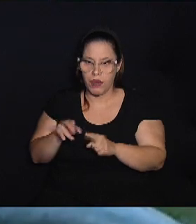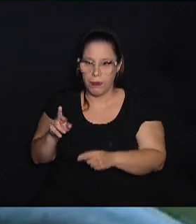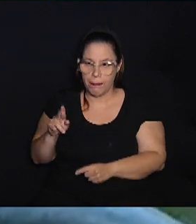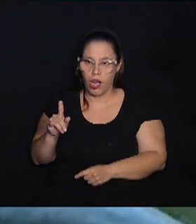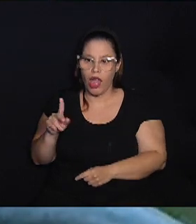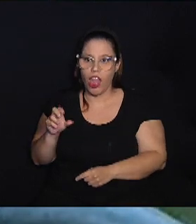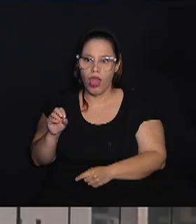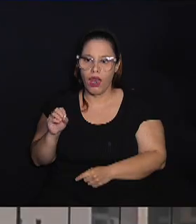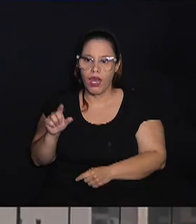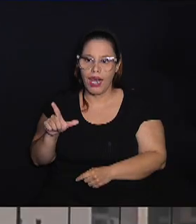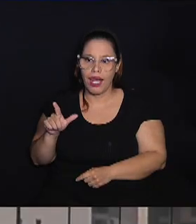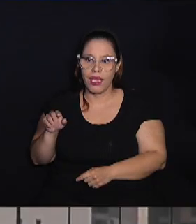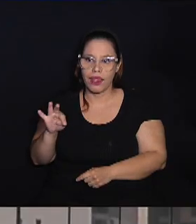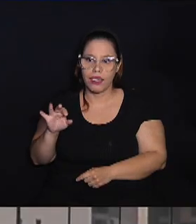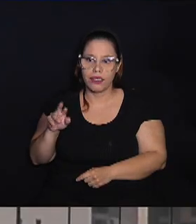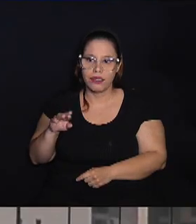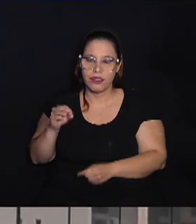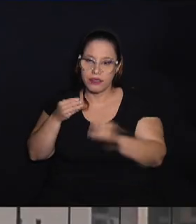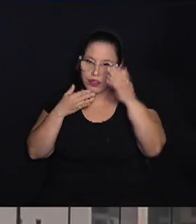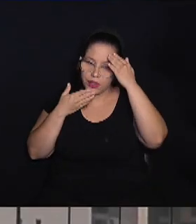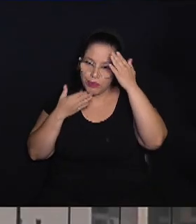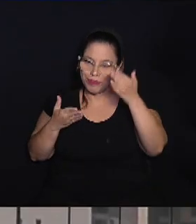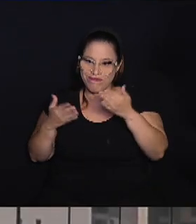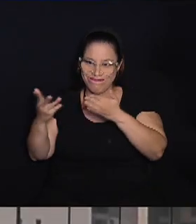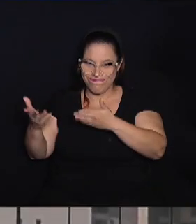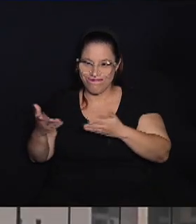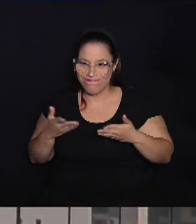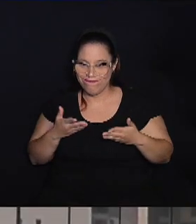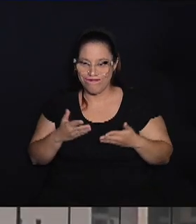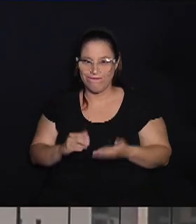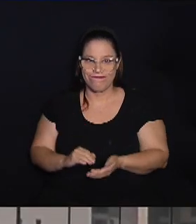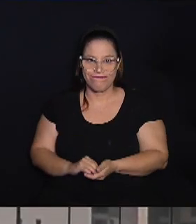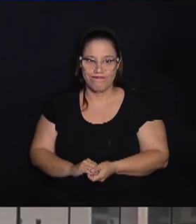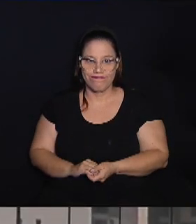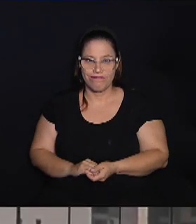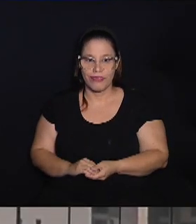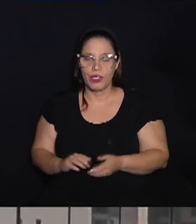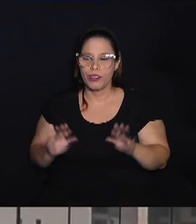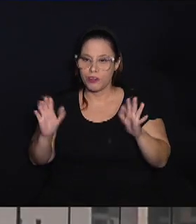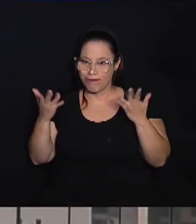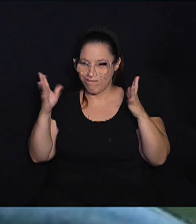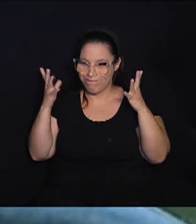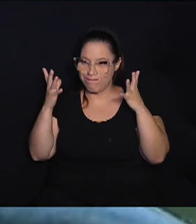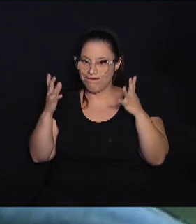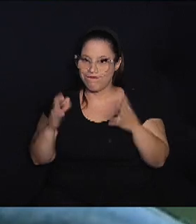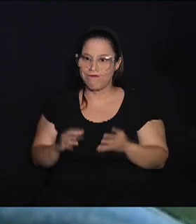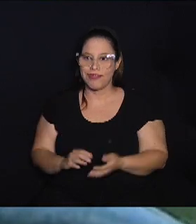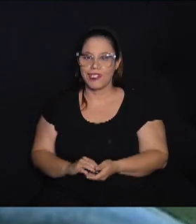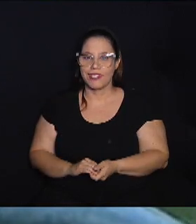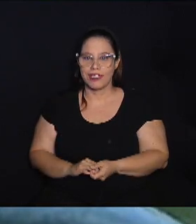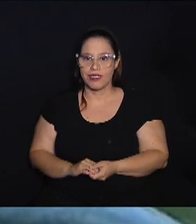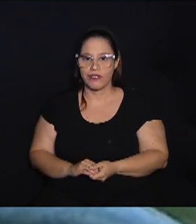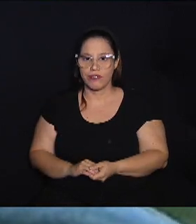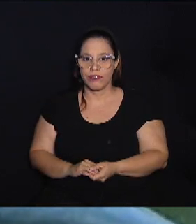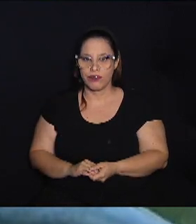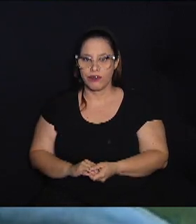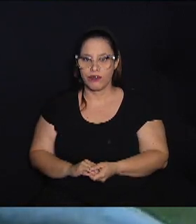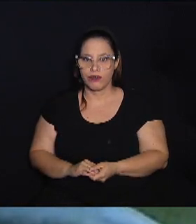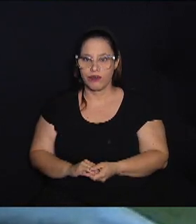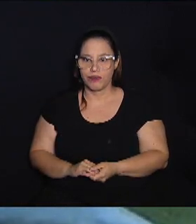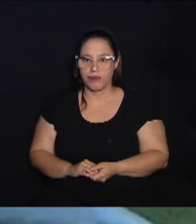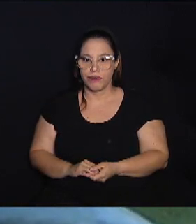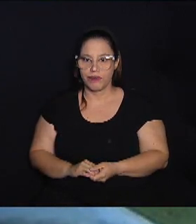Reciclagem. Muito obrigada, então, pela sua participação aqui com a gente e sucesso no programa. Obrigada a